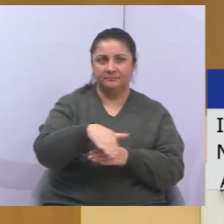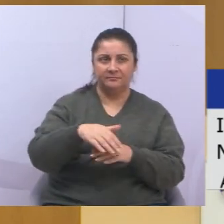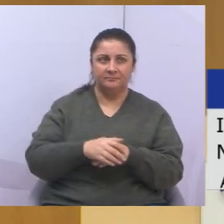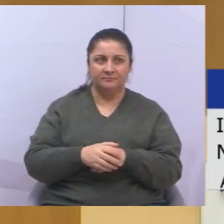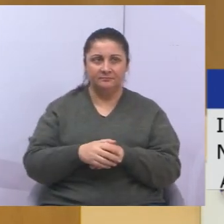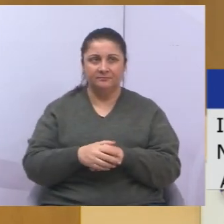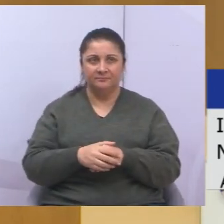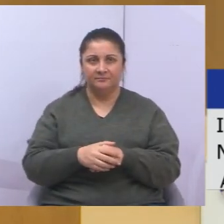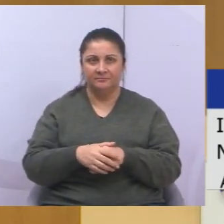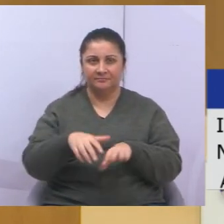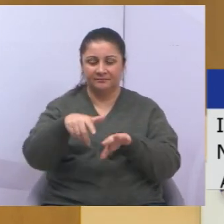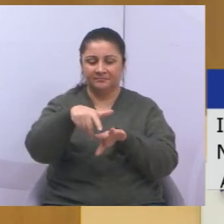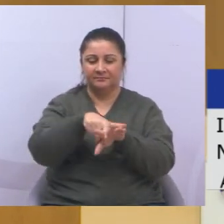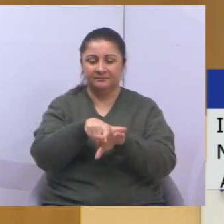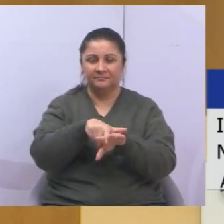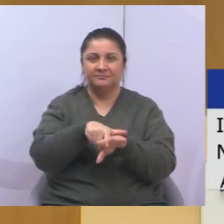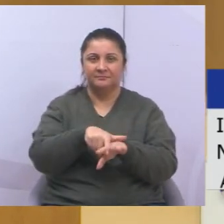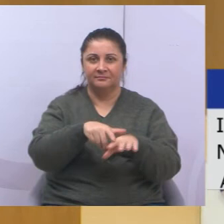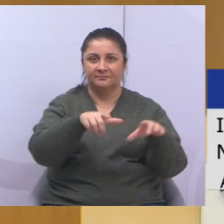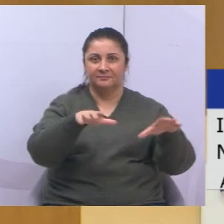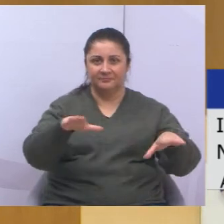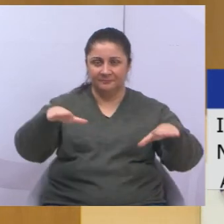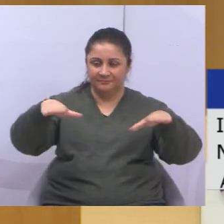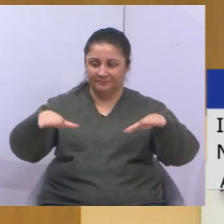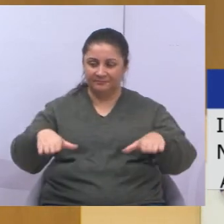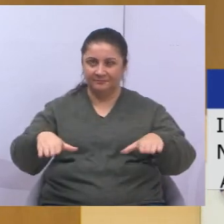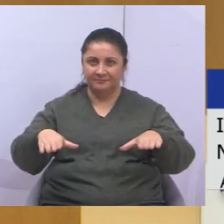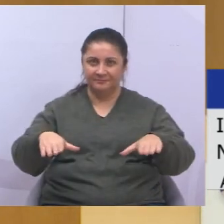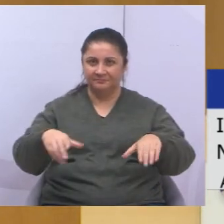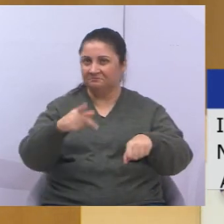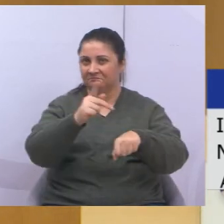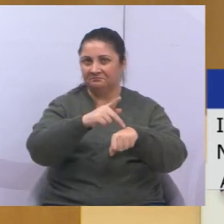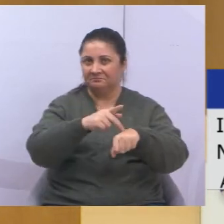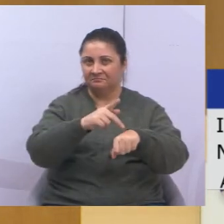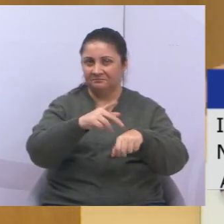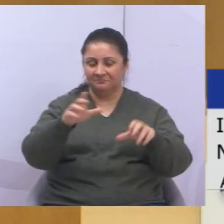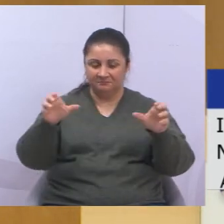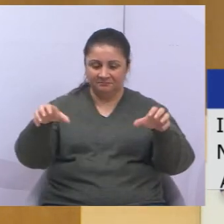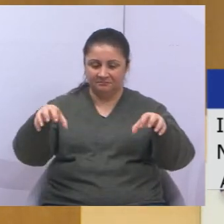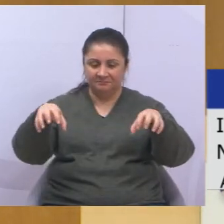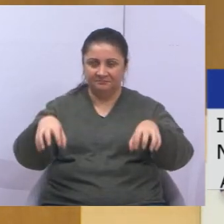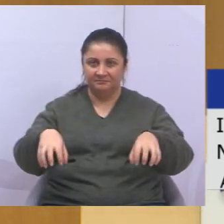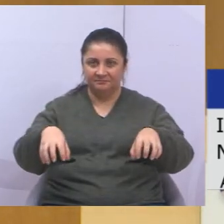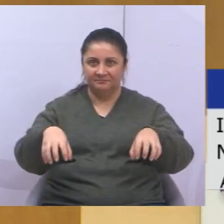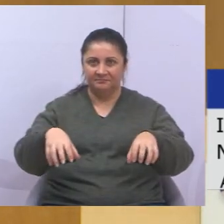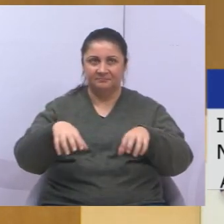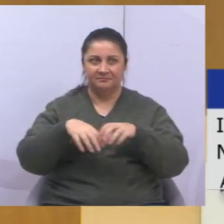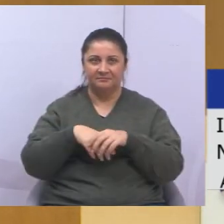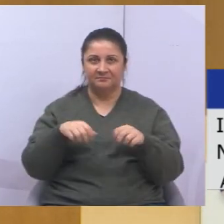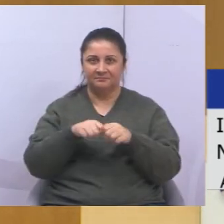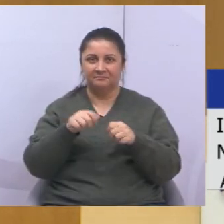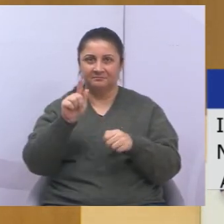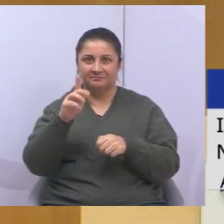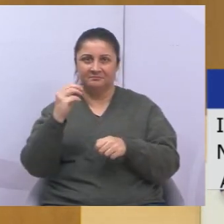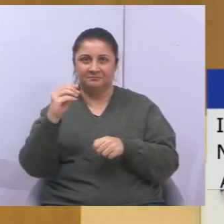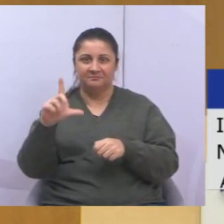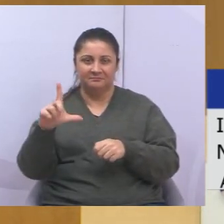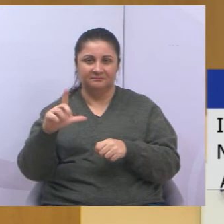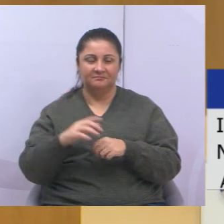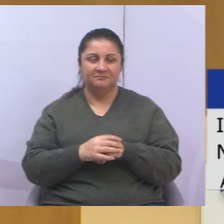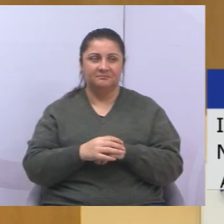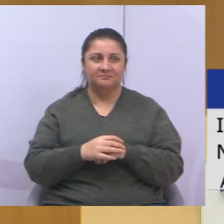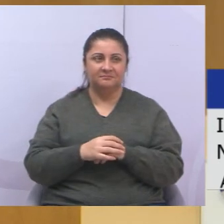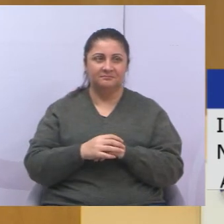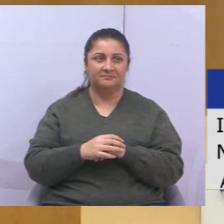aí chinelo, tá? Pedra, para você fazer as traves do gol, né? Para fazer o gol, para você jogar